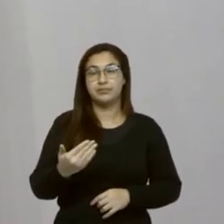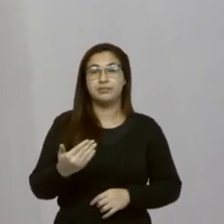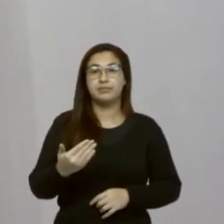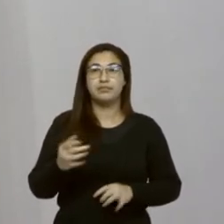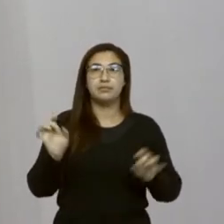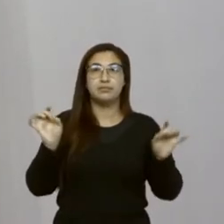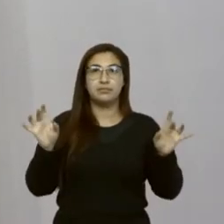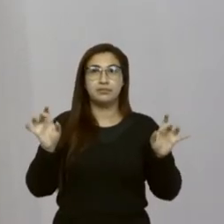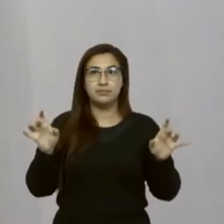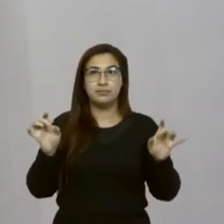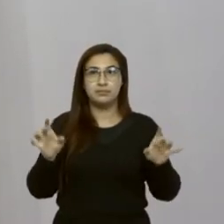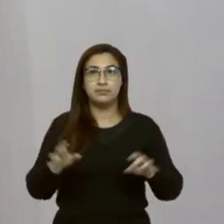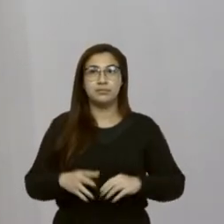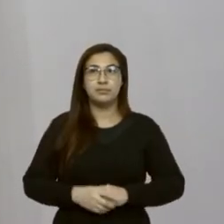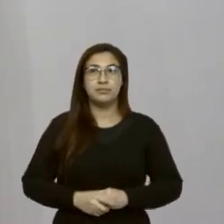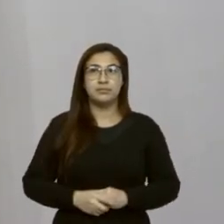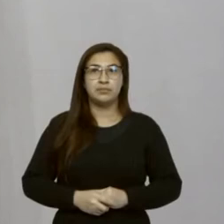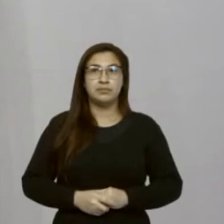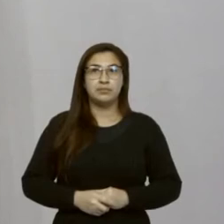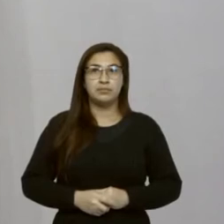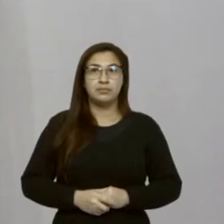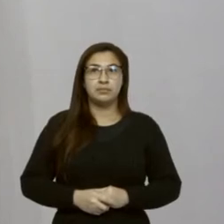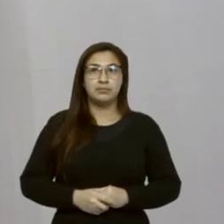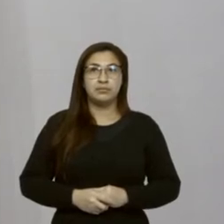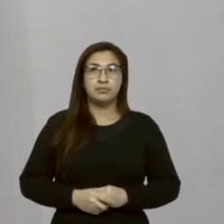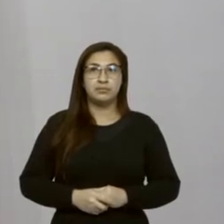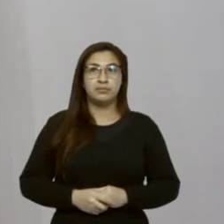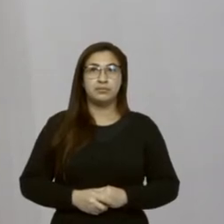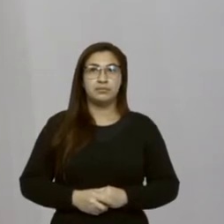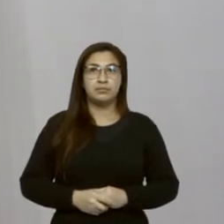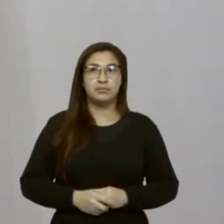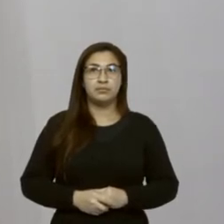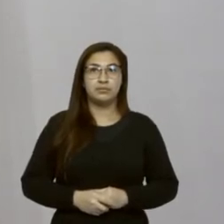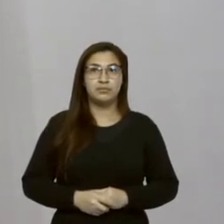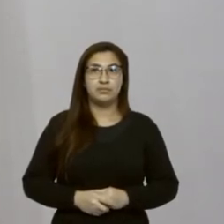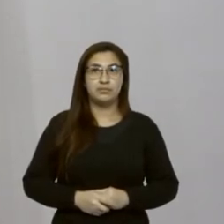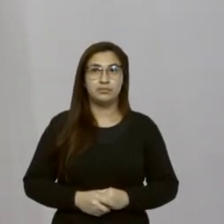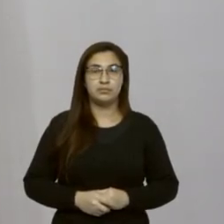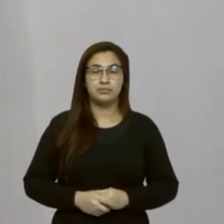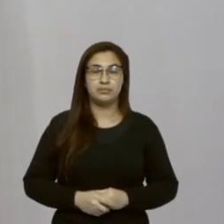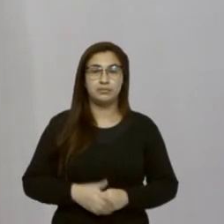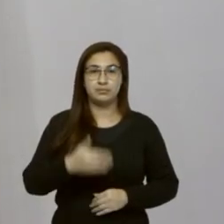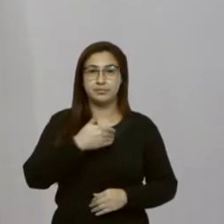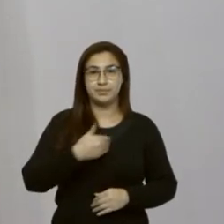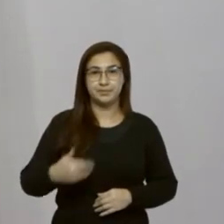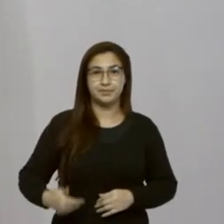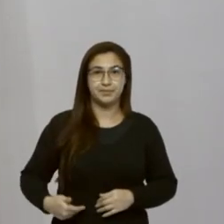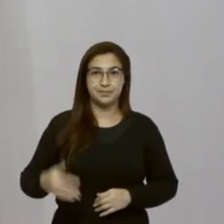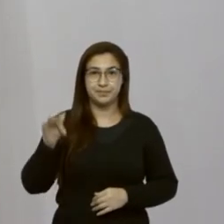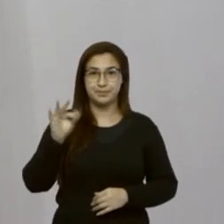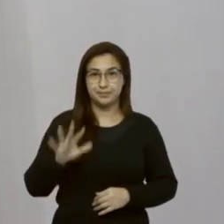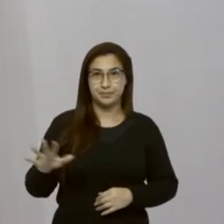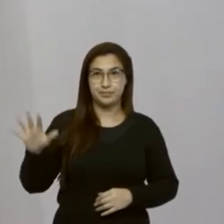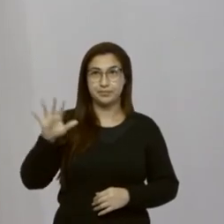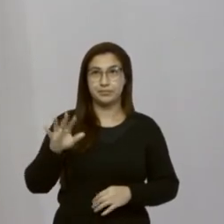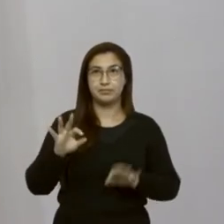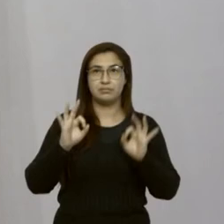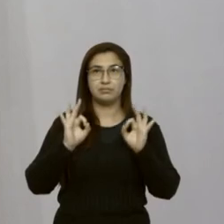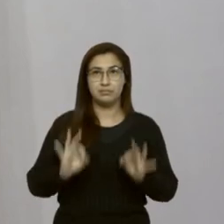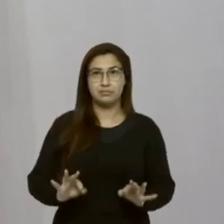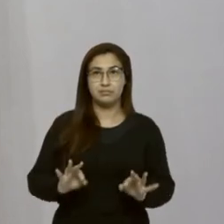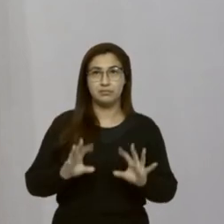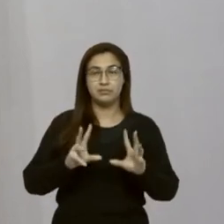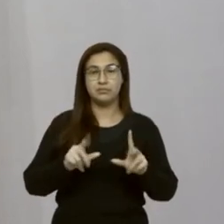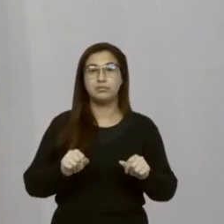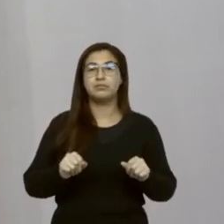carinhosamente ao nosso, só um minutinho, ao nosso governo federal, e tenho certeza que todos